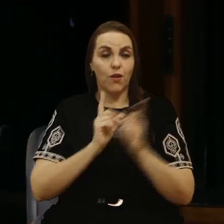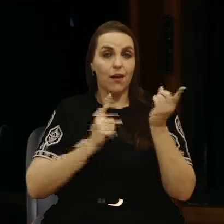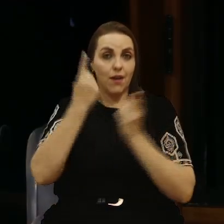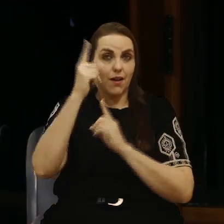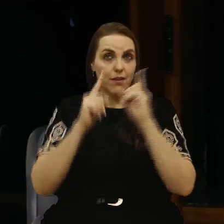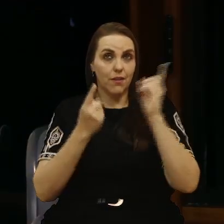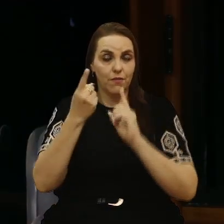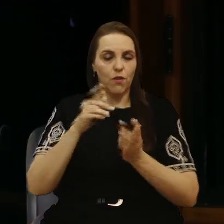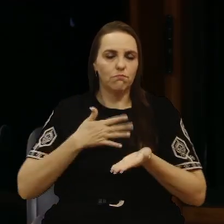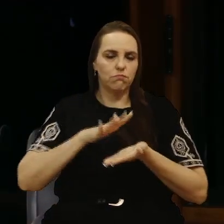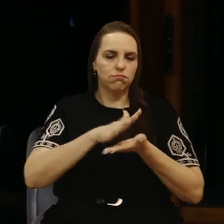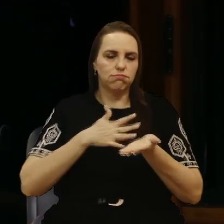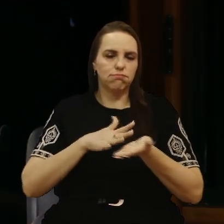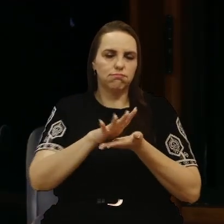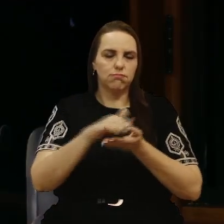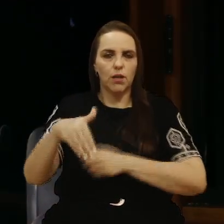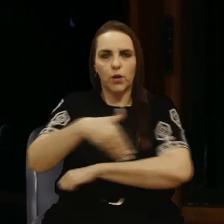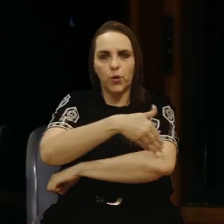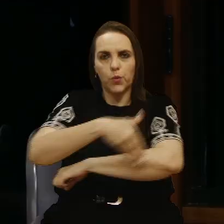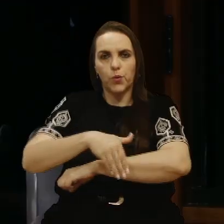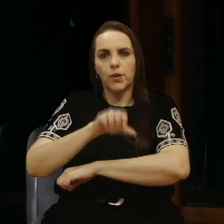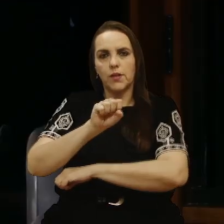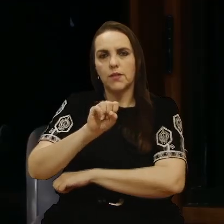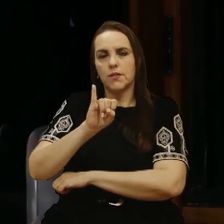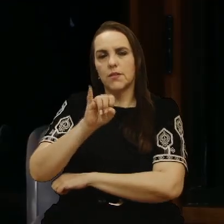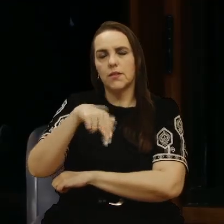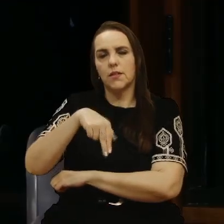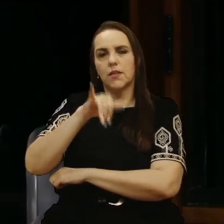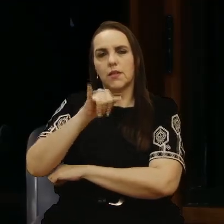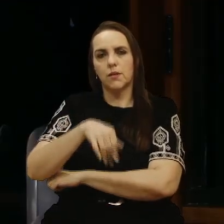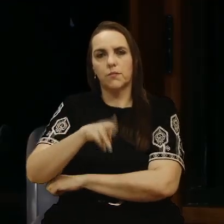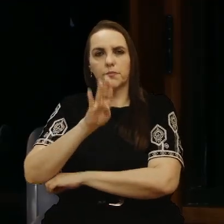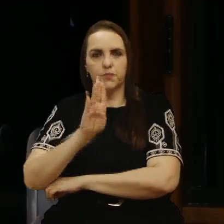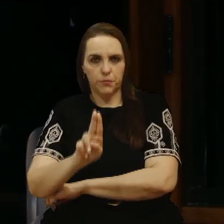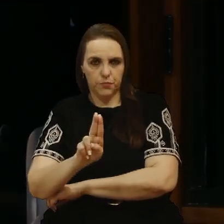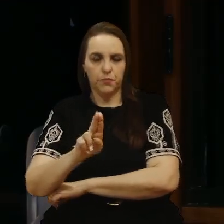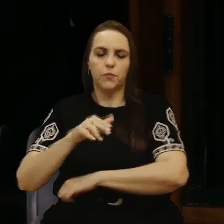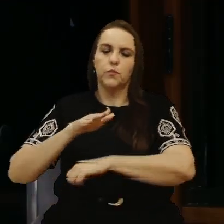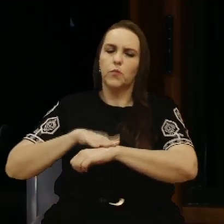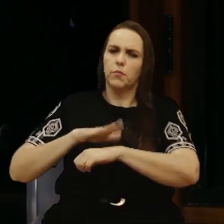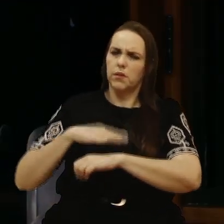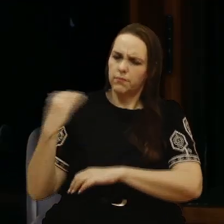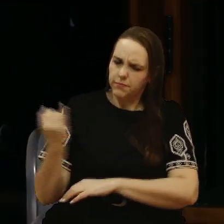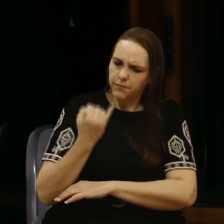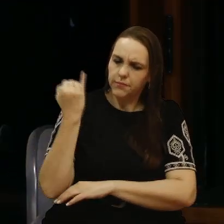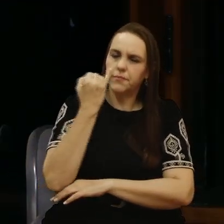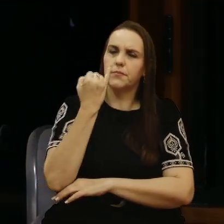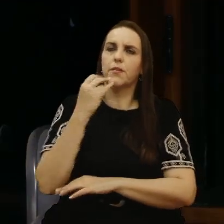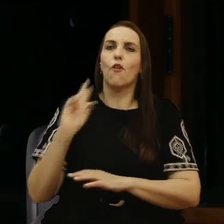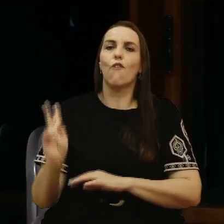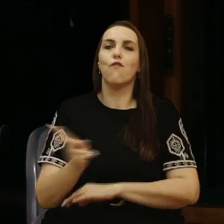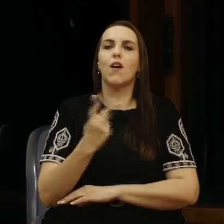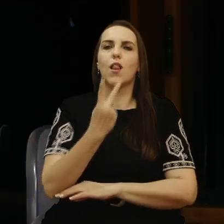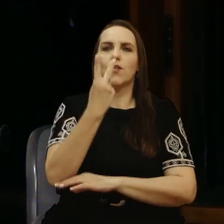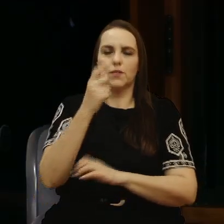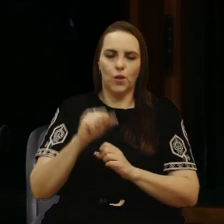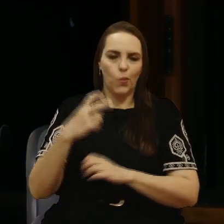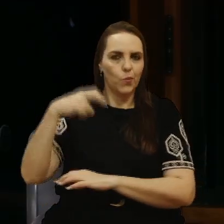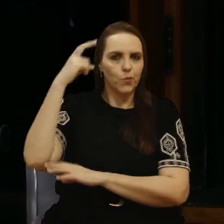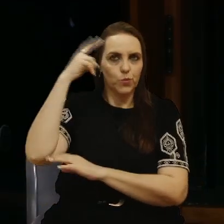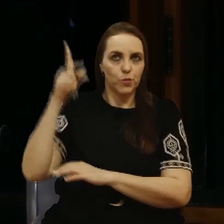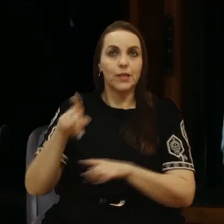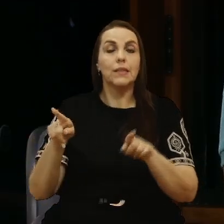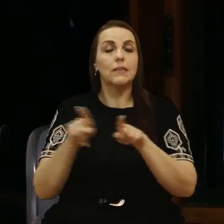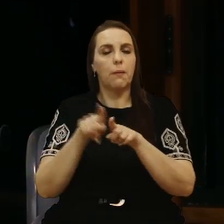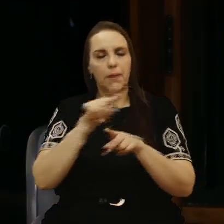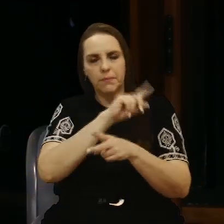na Sinimbu. Então, um momento importante de valorização da cultura. E também um voto de congratulação à Universidade